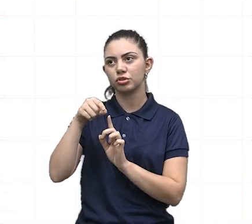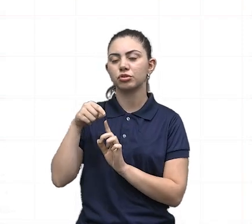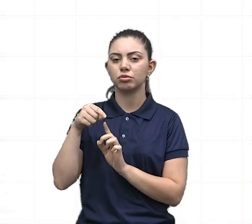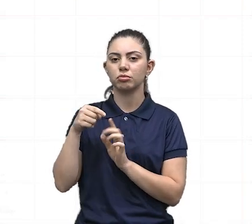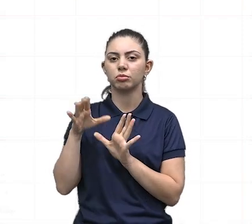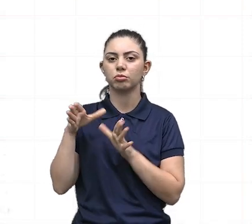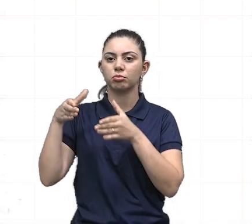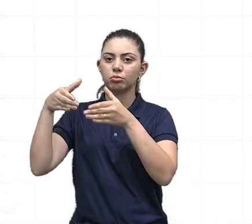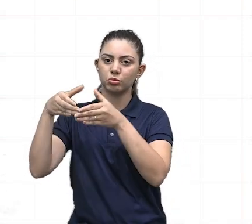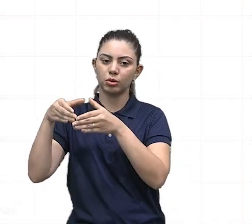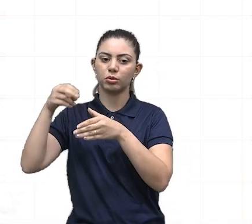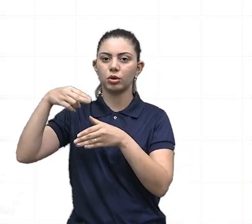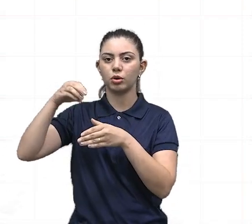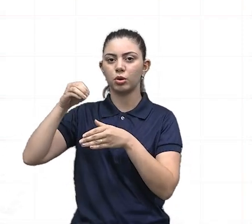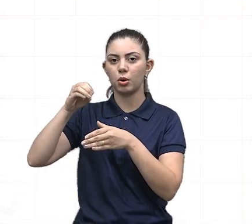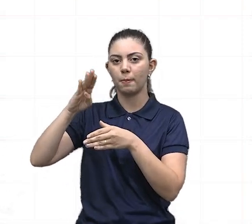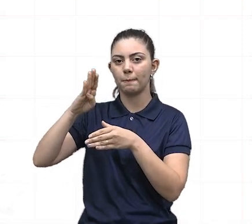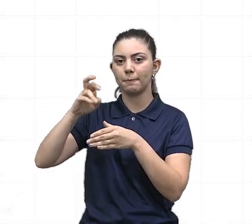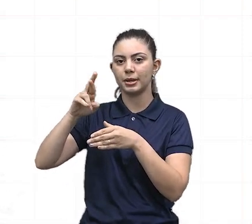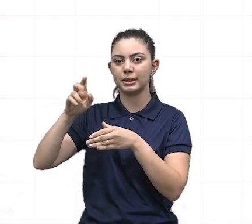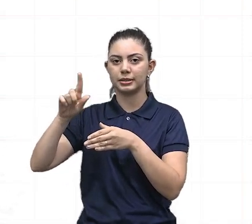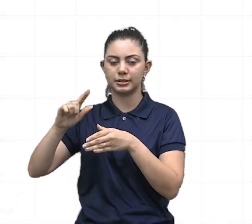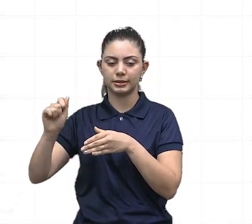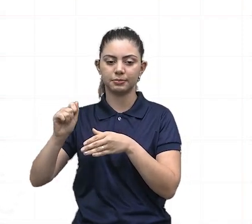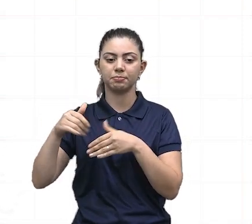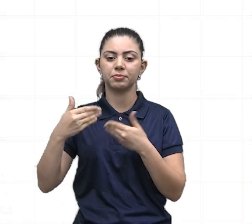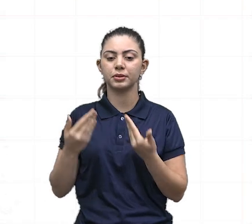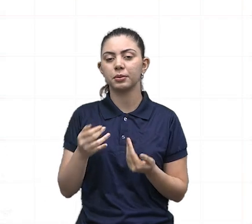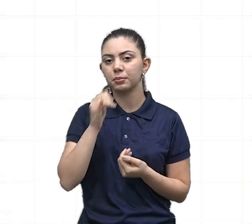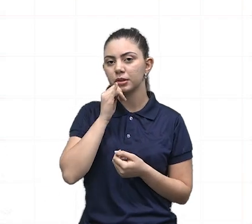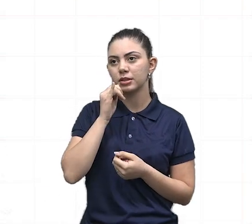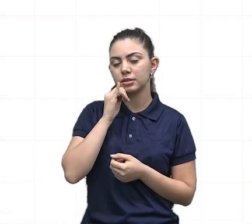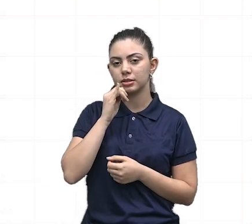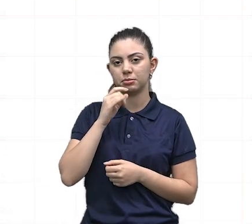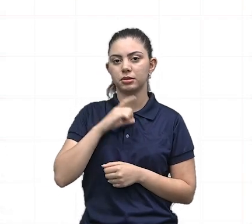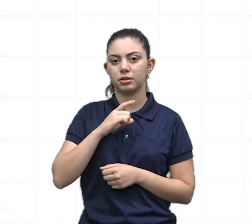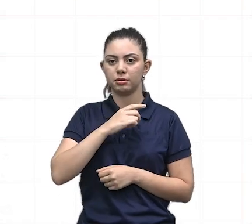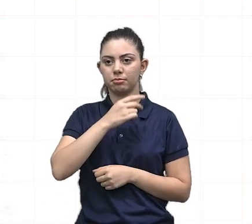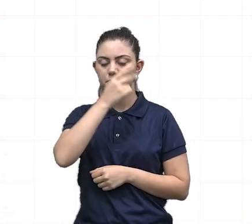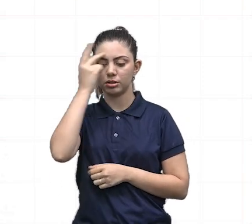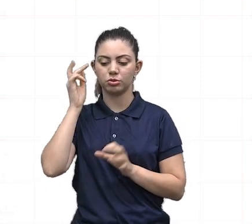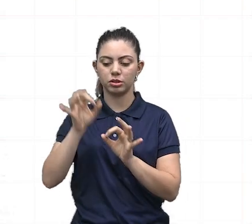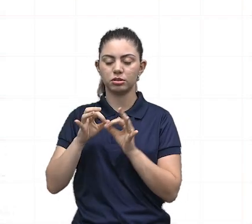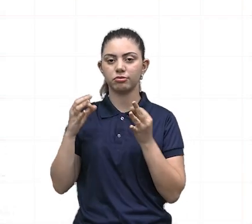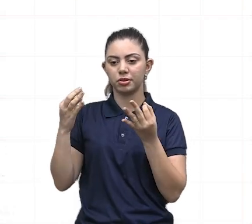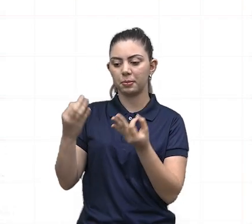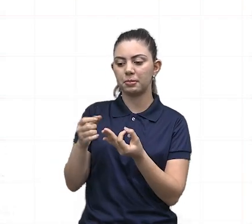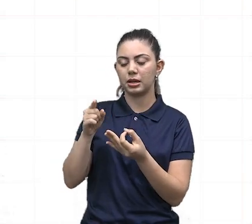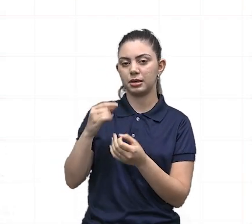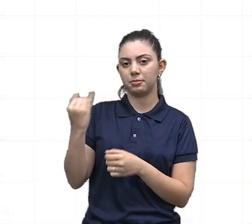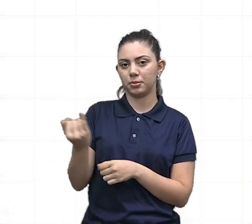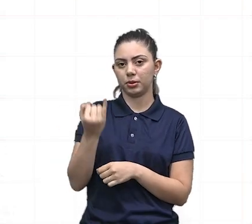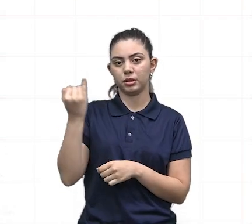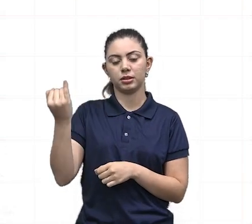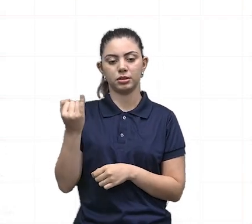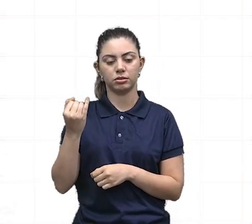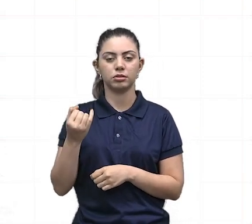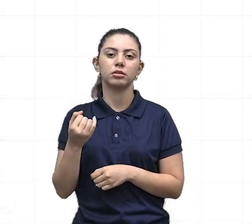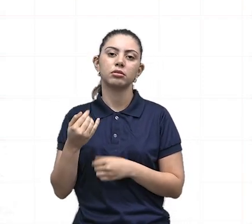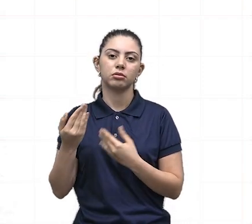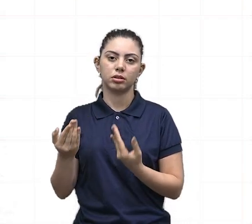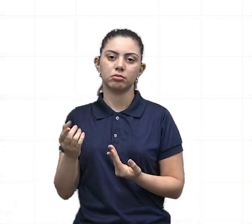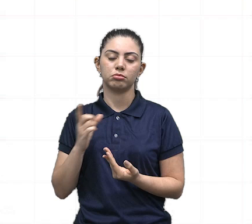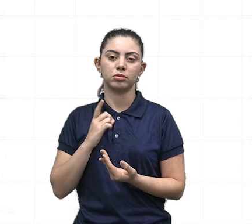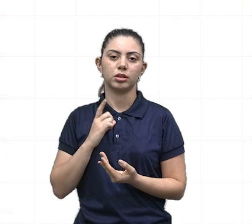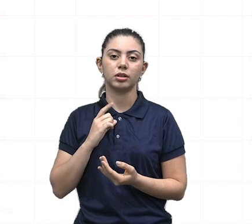né, título de nobreza era dado pela importância das famílias durante a Idade Média. Uma outra forma de ascender